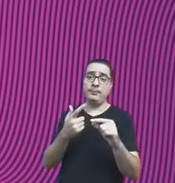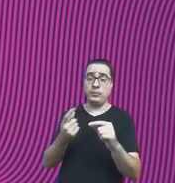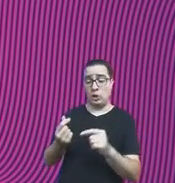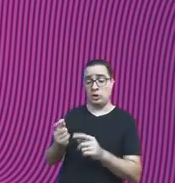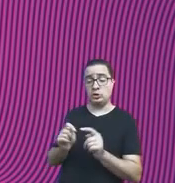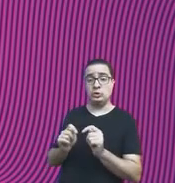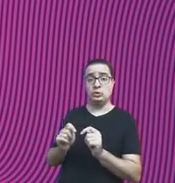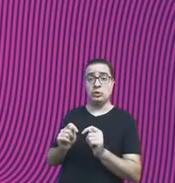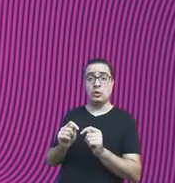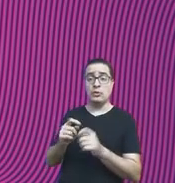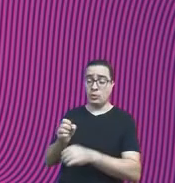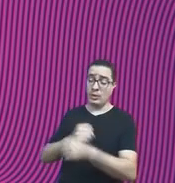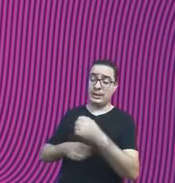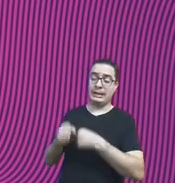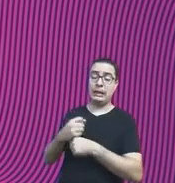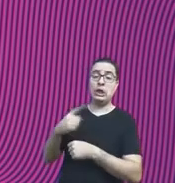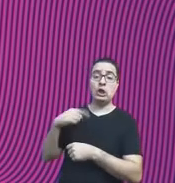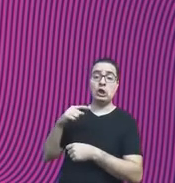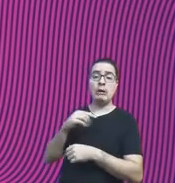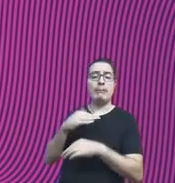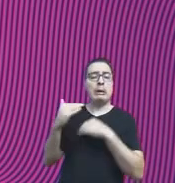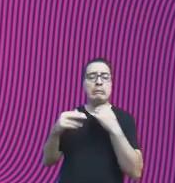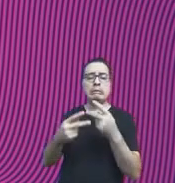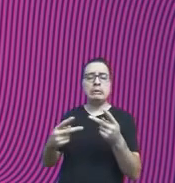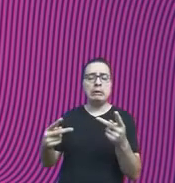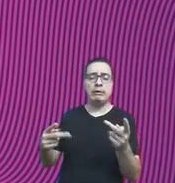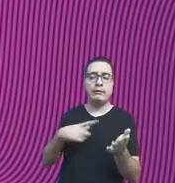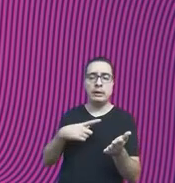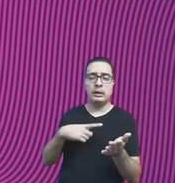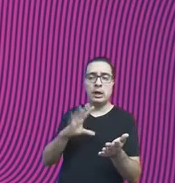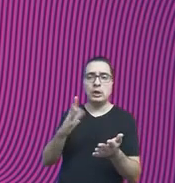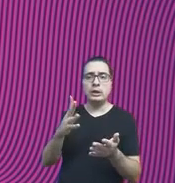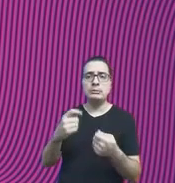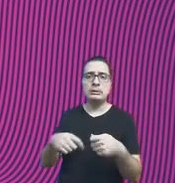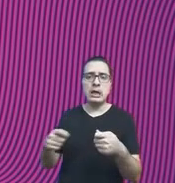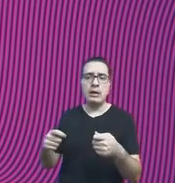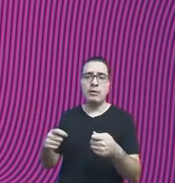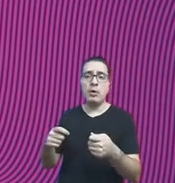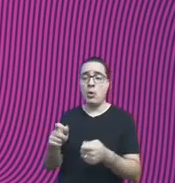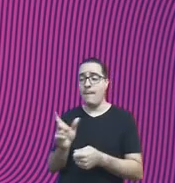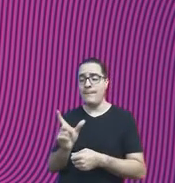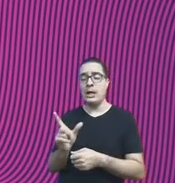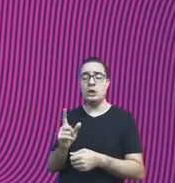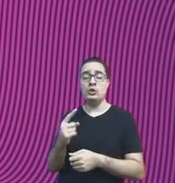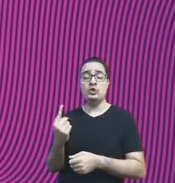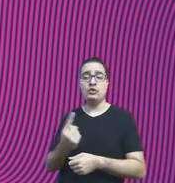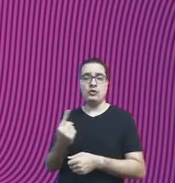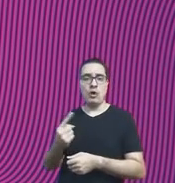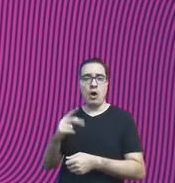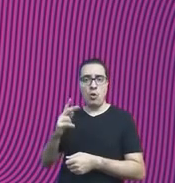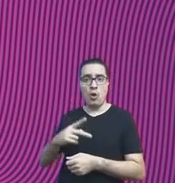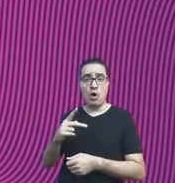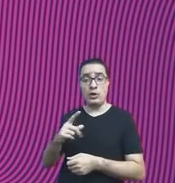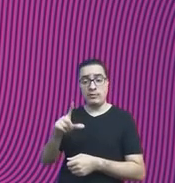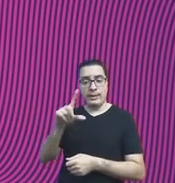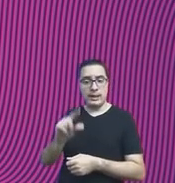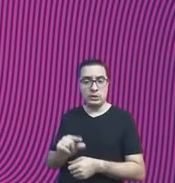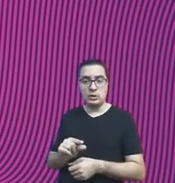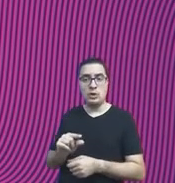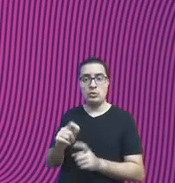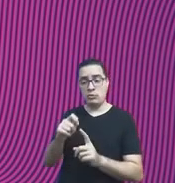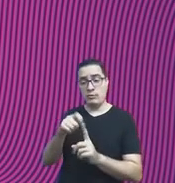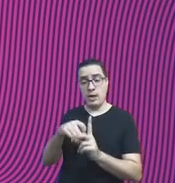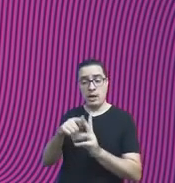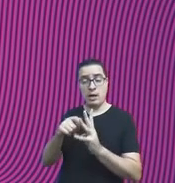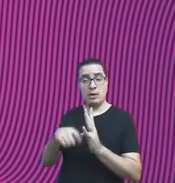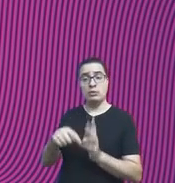anterior, teve o caso clássico do plano individual, que houve pela primeira vez na história uma redução das mensalidades, mas mesmo